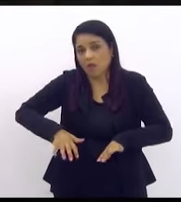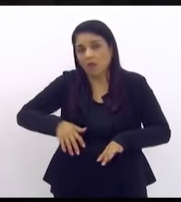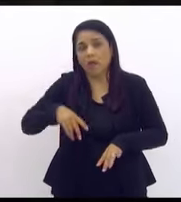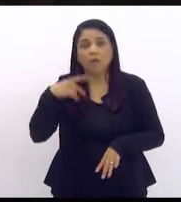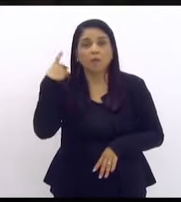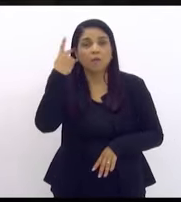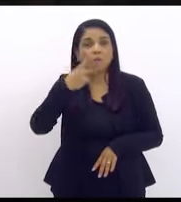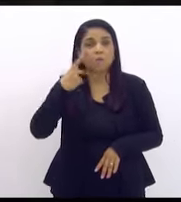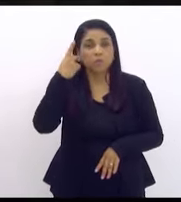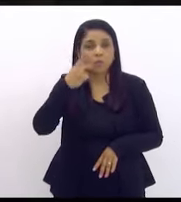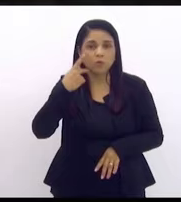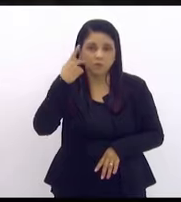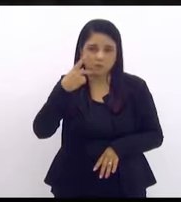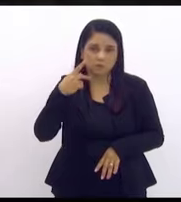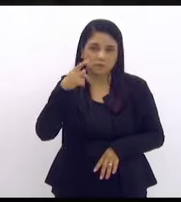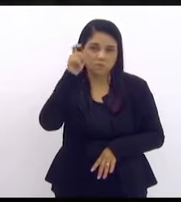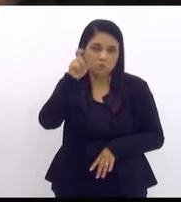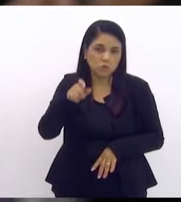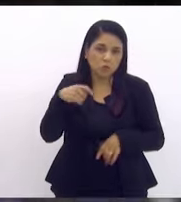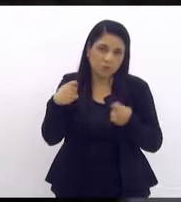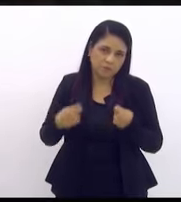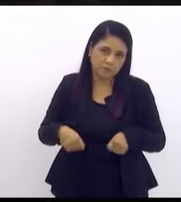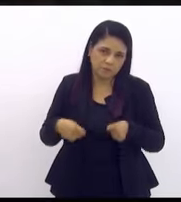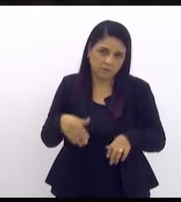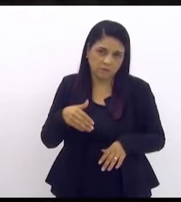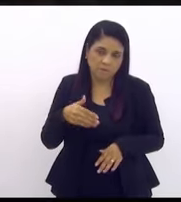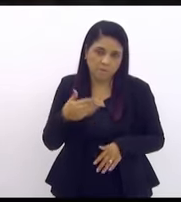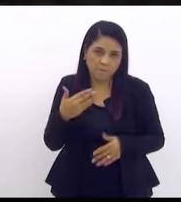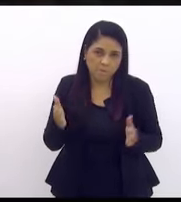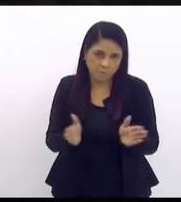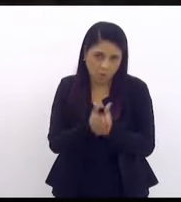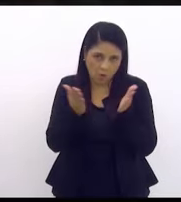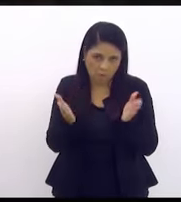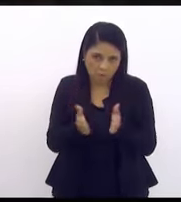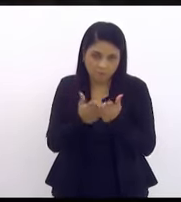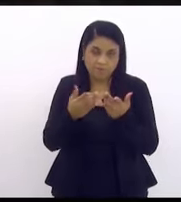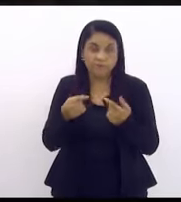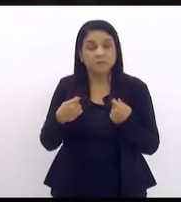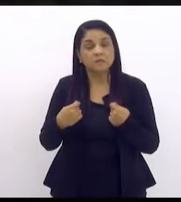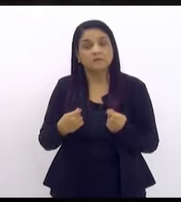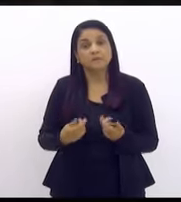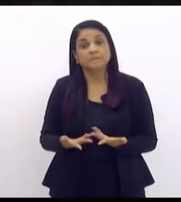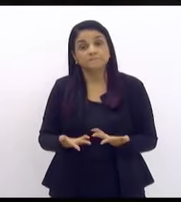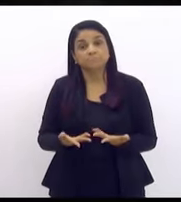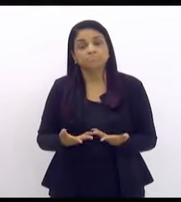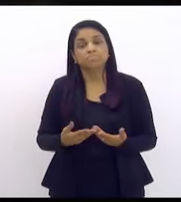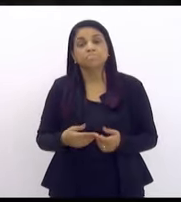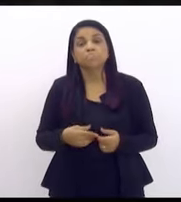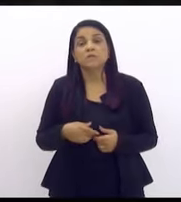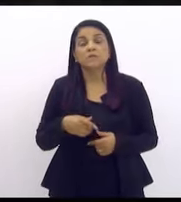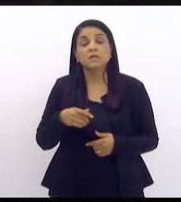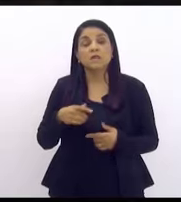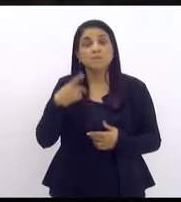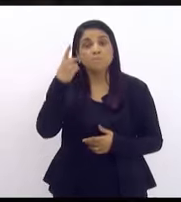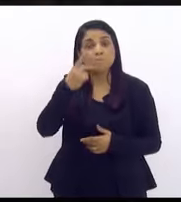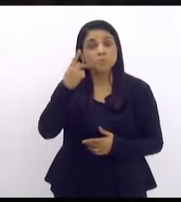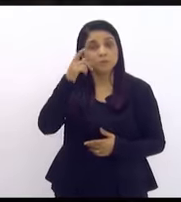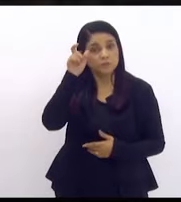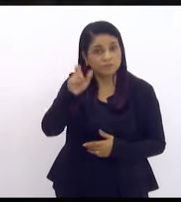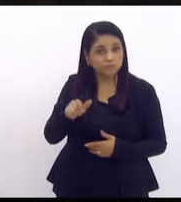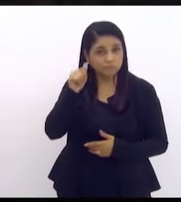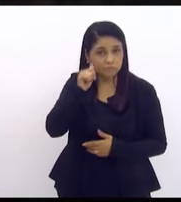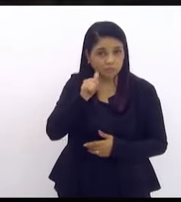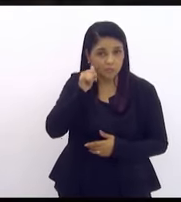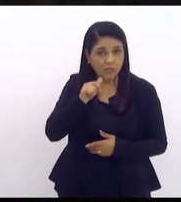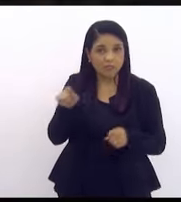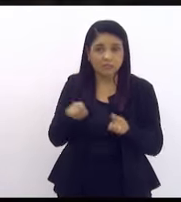política para aqueles que mais necessitam e dependem do aporte do Estado. E aí a política de mulheres, que também será